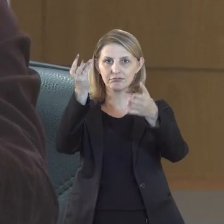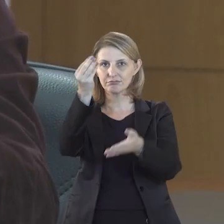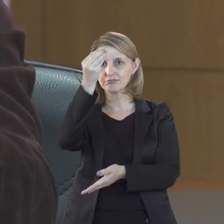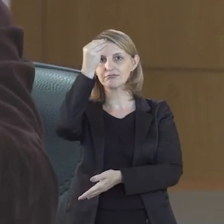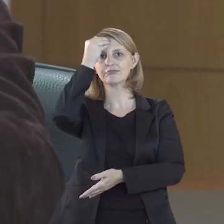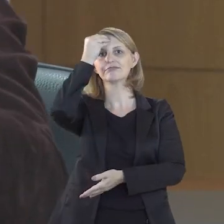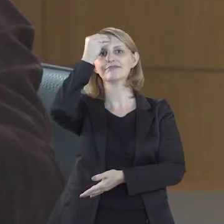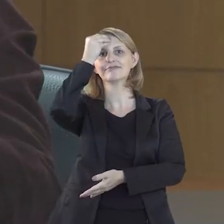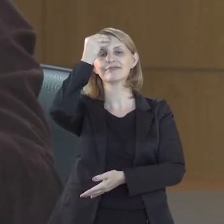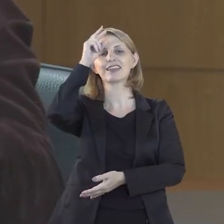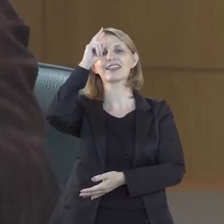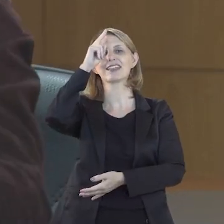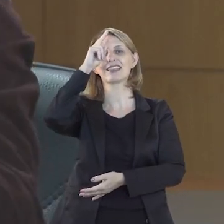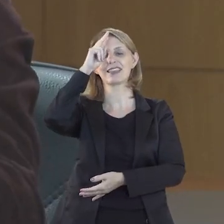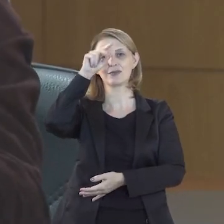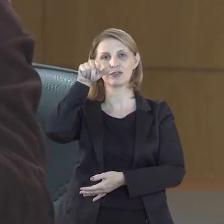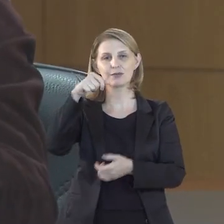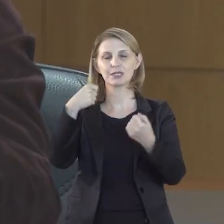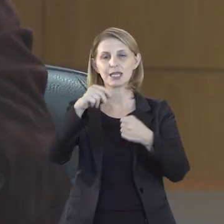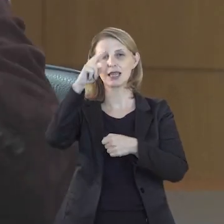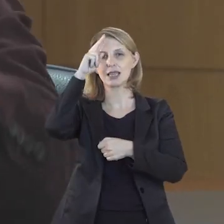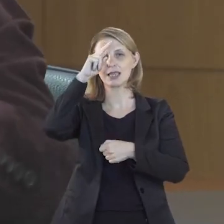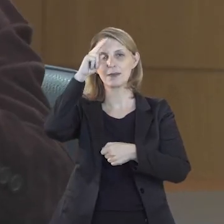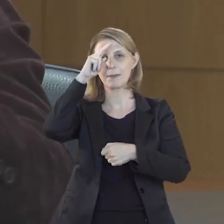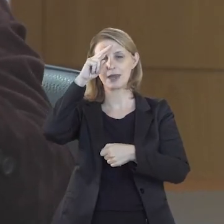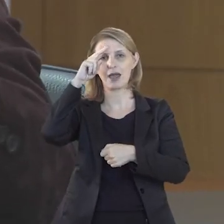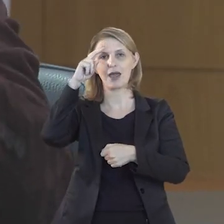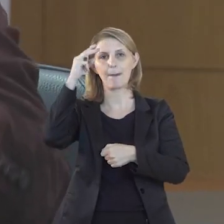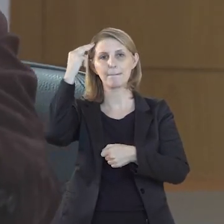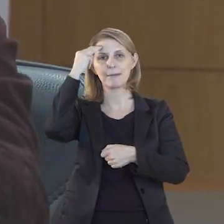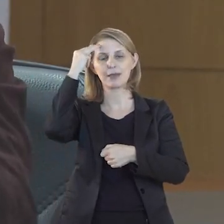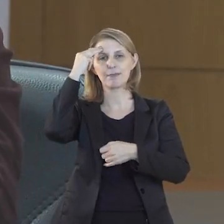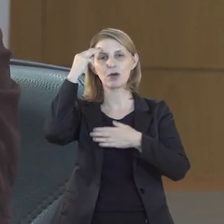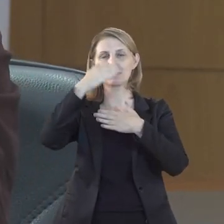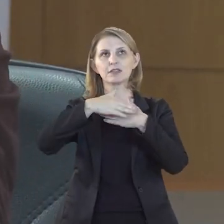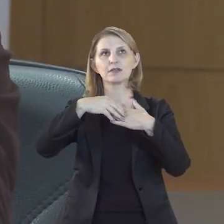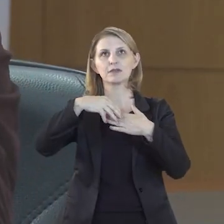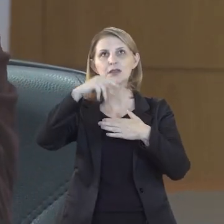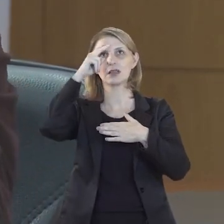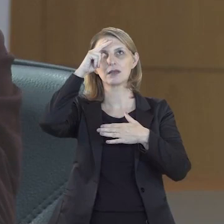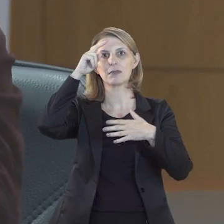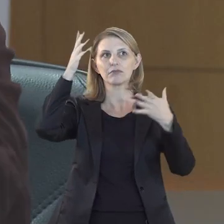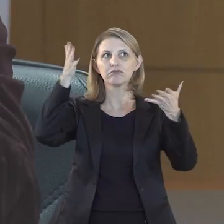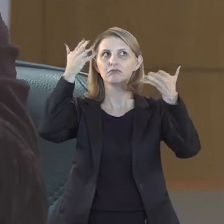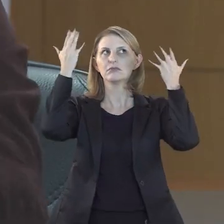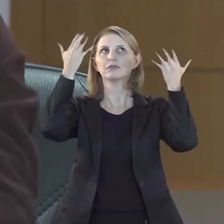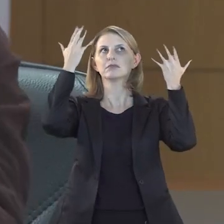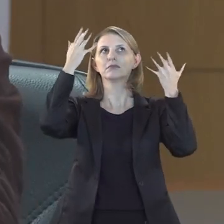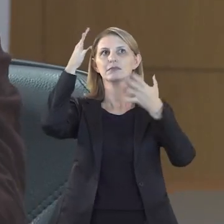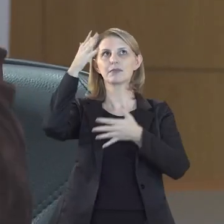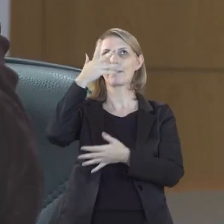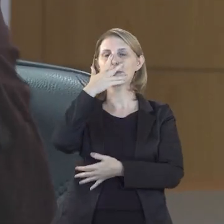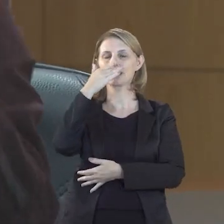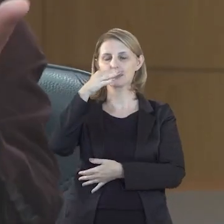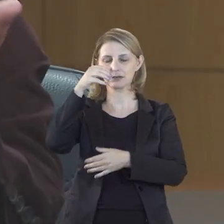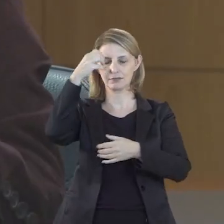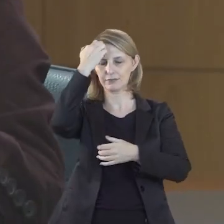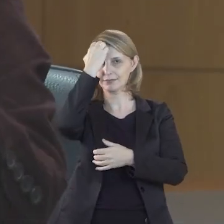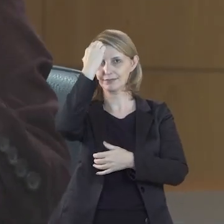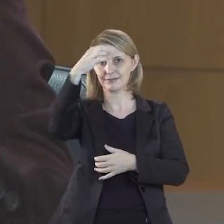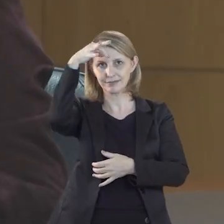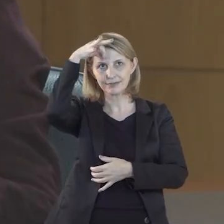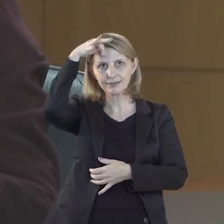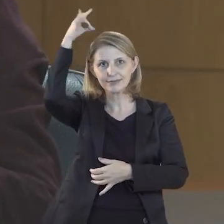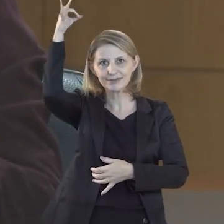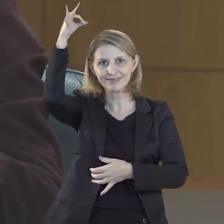você que está nos assistindo agora, nesse momento, se você se permitir, memórias afetivas vão ser evocadas e